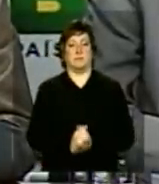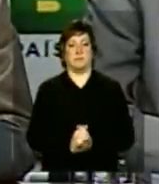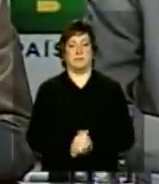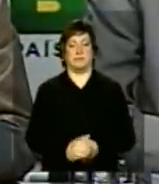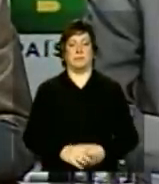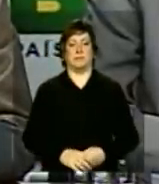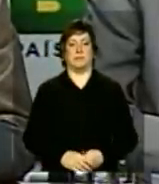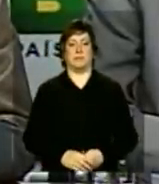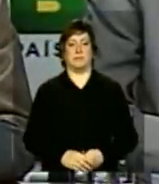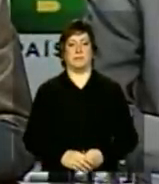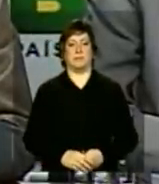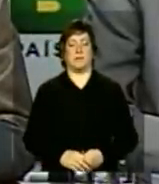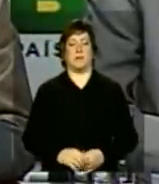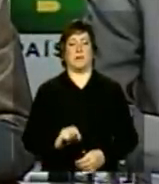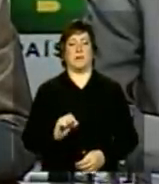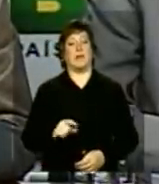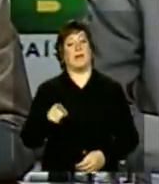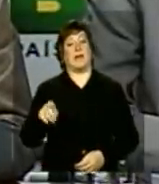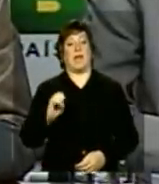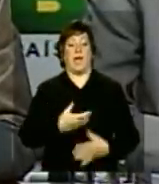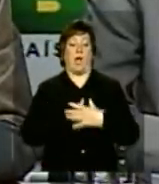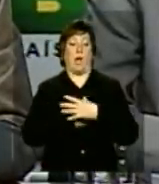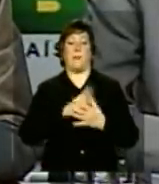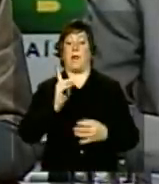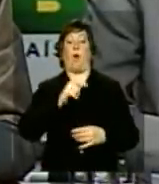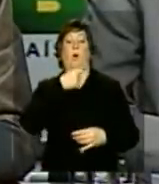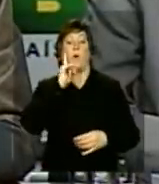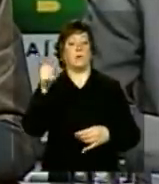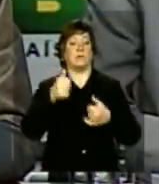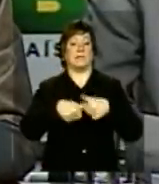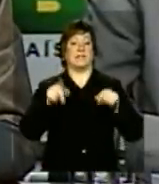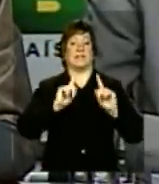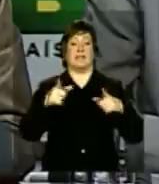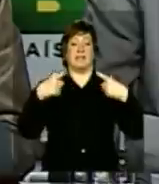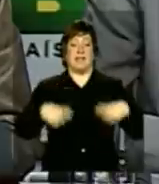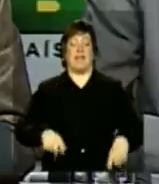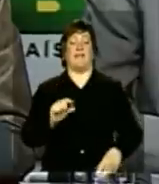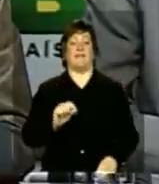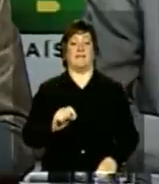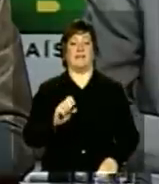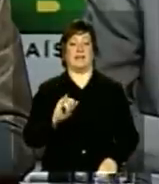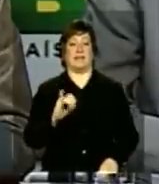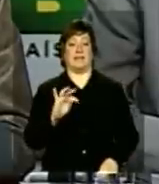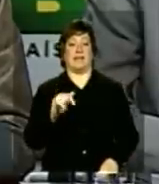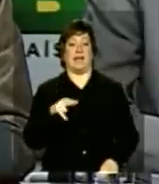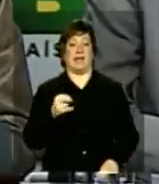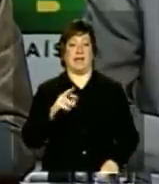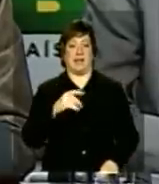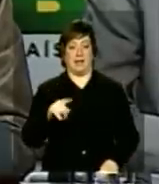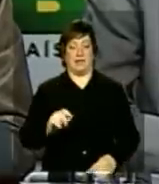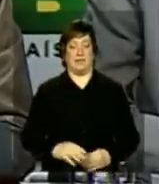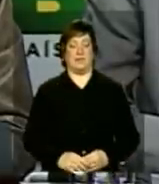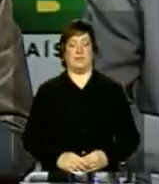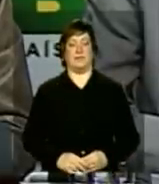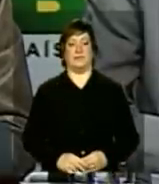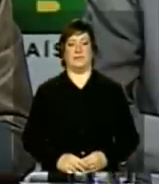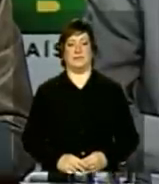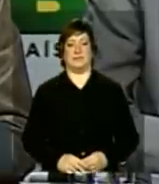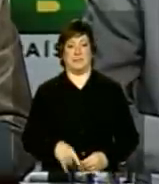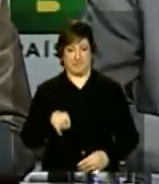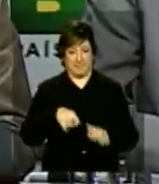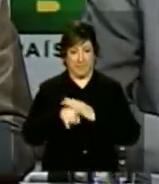Paulo corintiano mas não tava ontem no Itaquerão viu é corintiano é